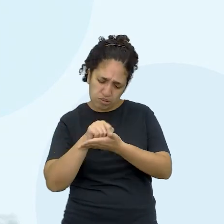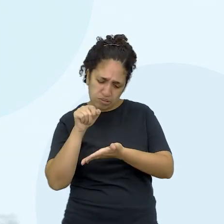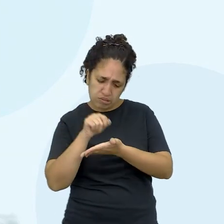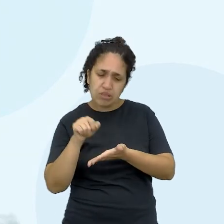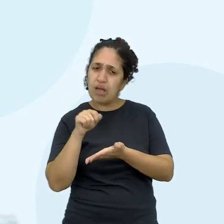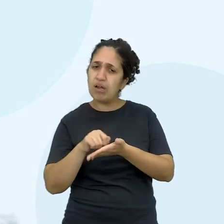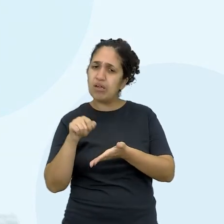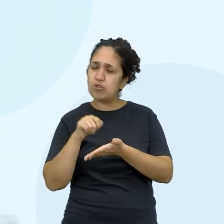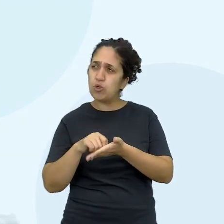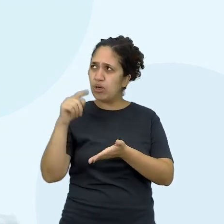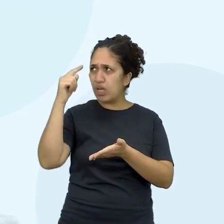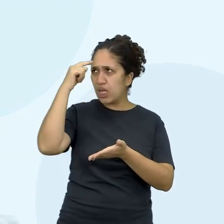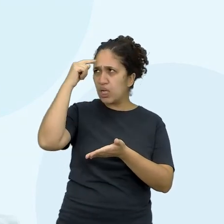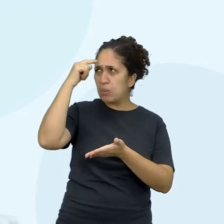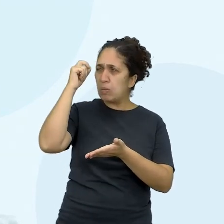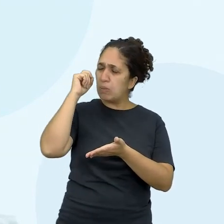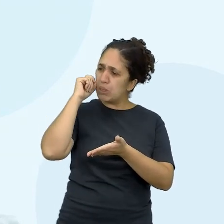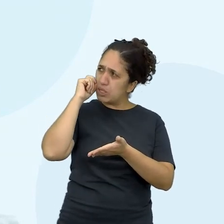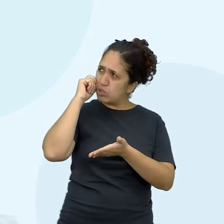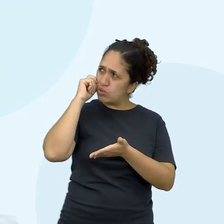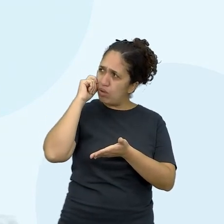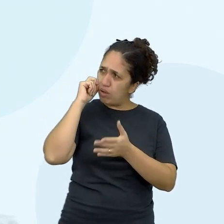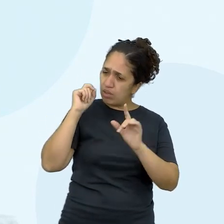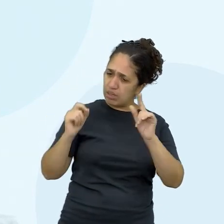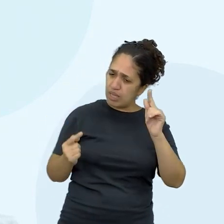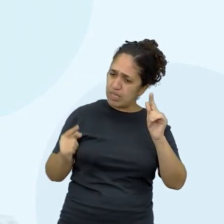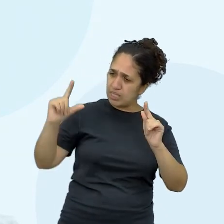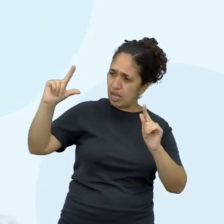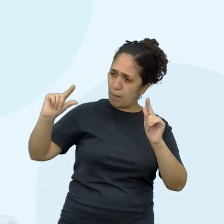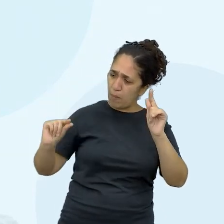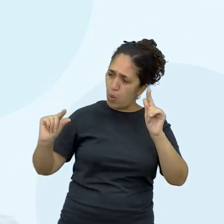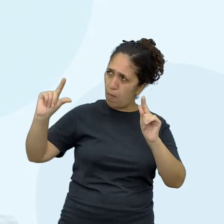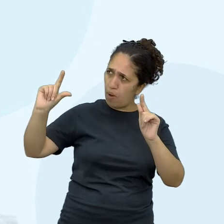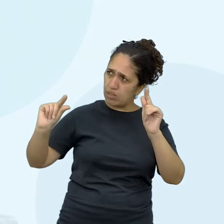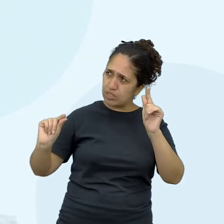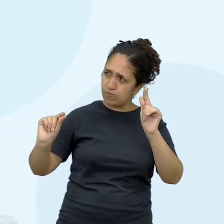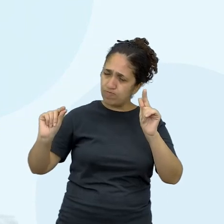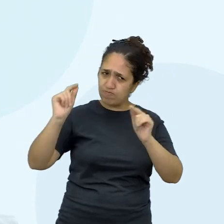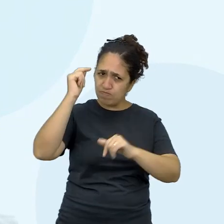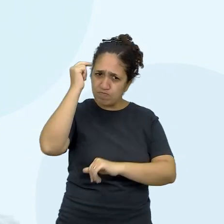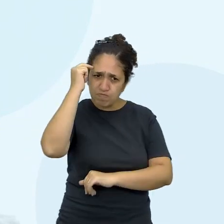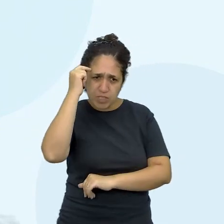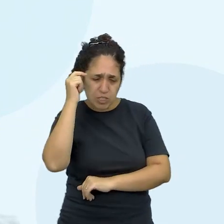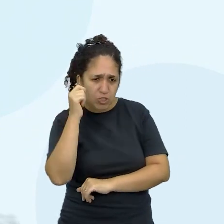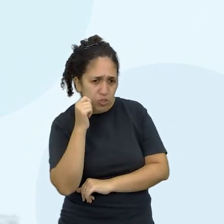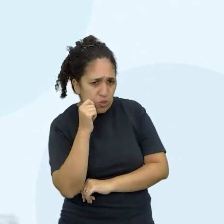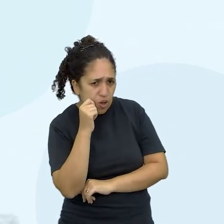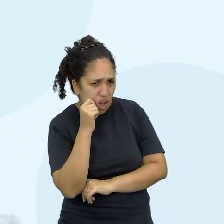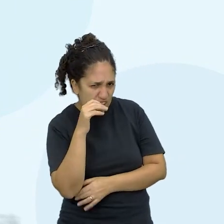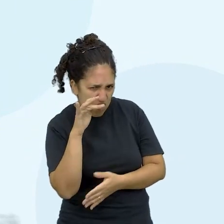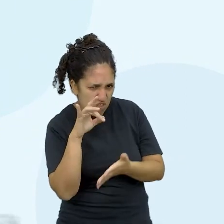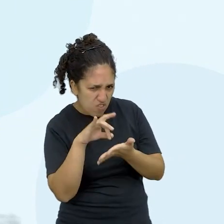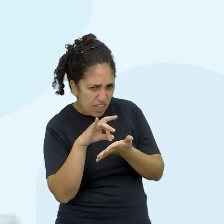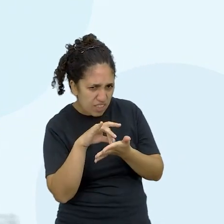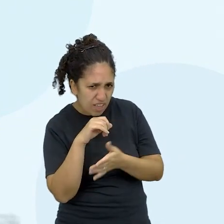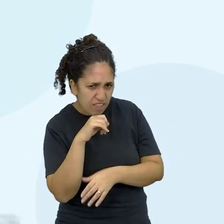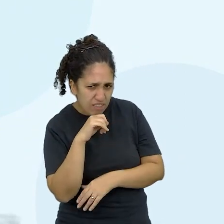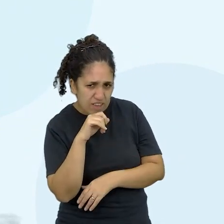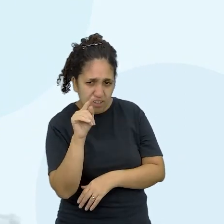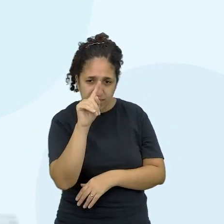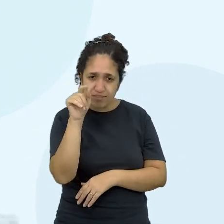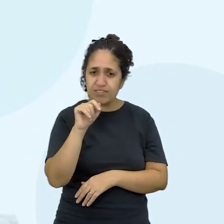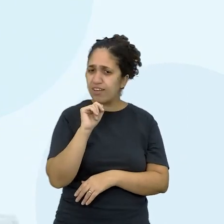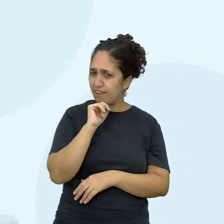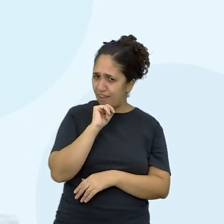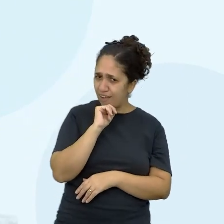Jonathan Swift, será que ele pensou nessa proporção? Ele pensou, mas será que essa proporção é verdadeira?